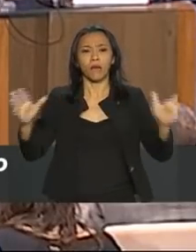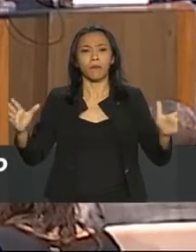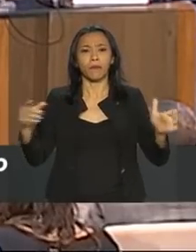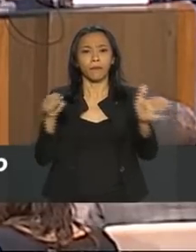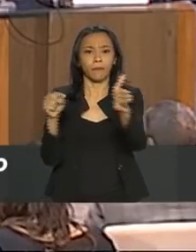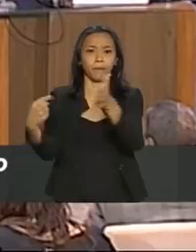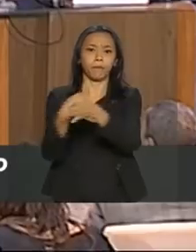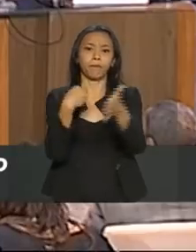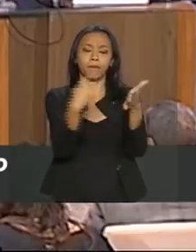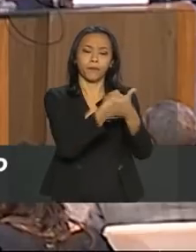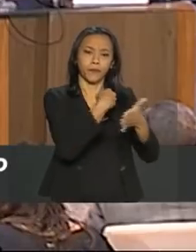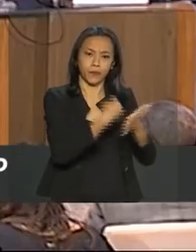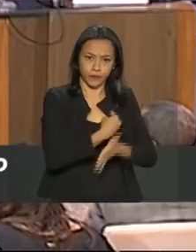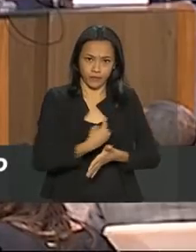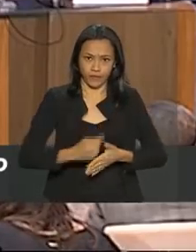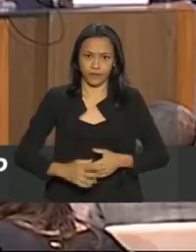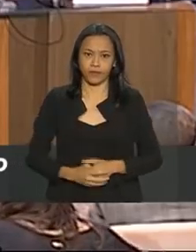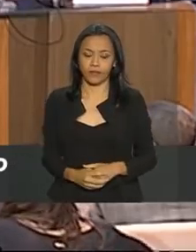é